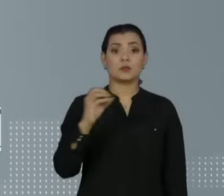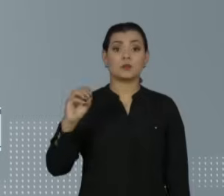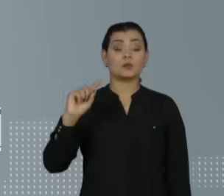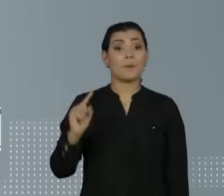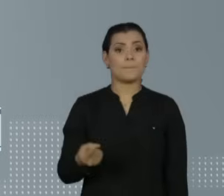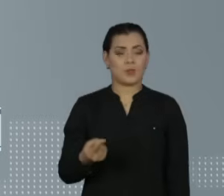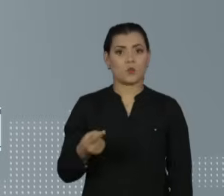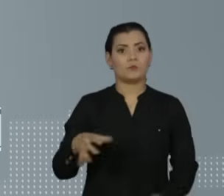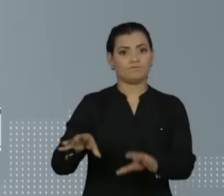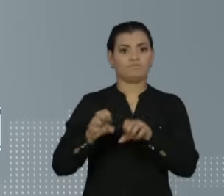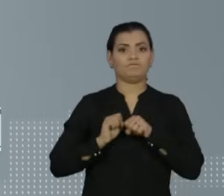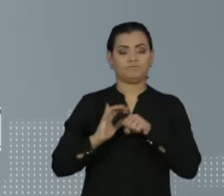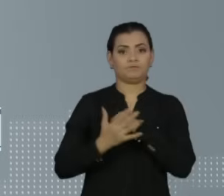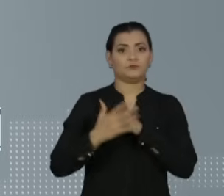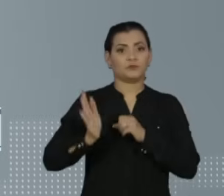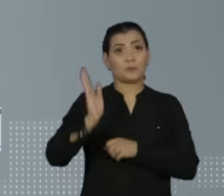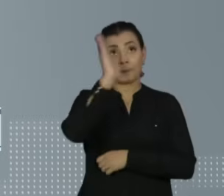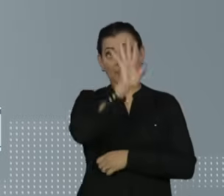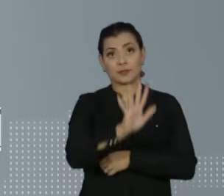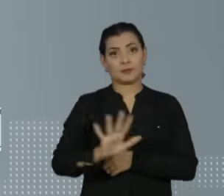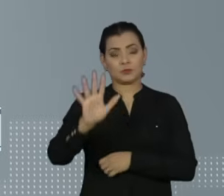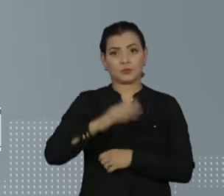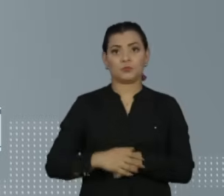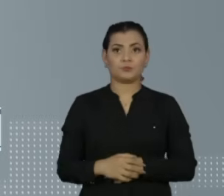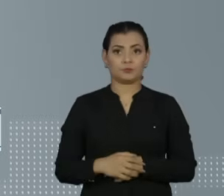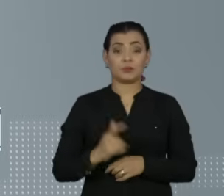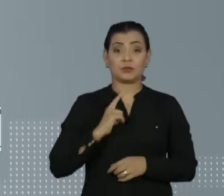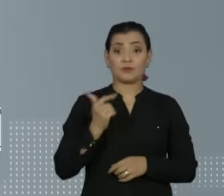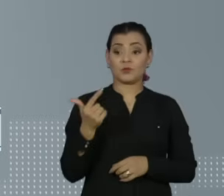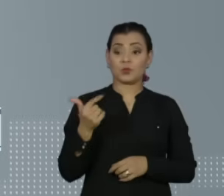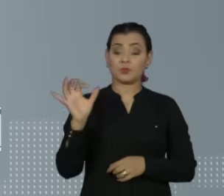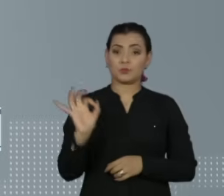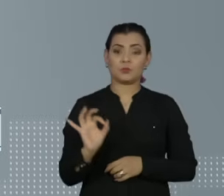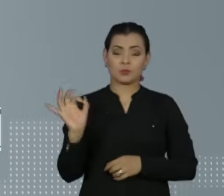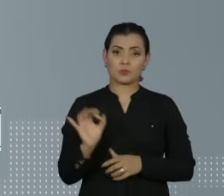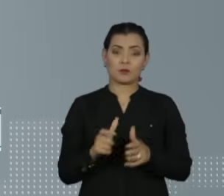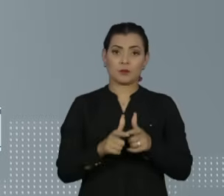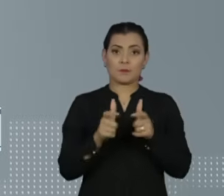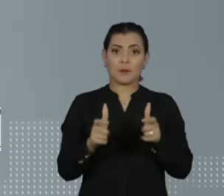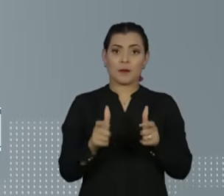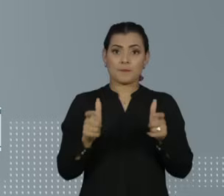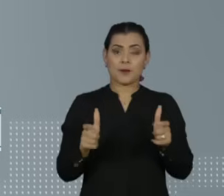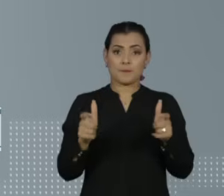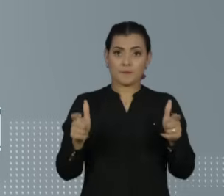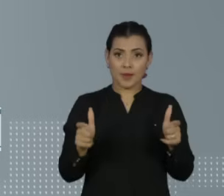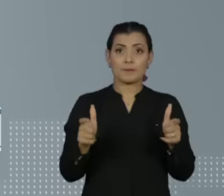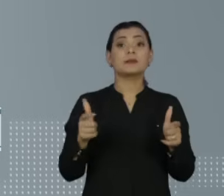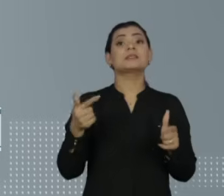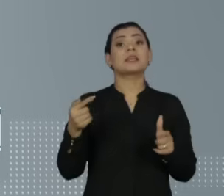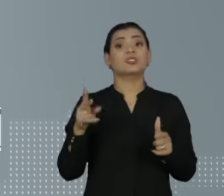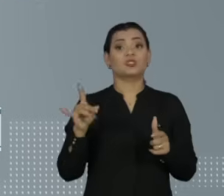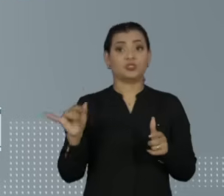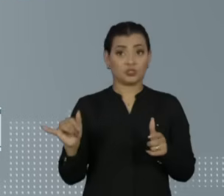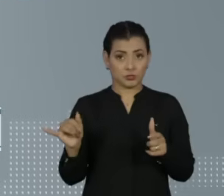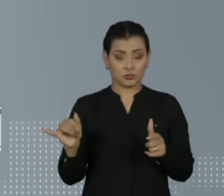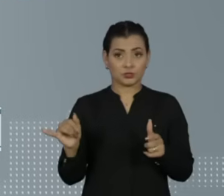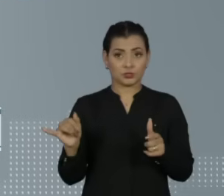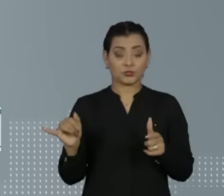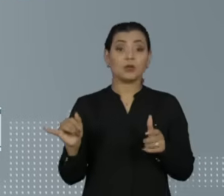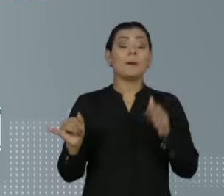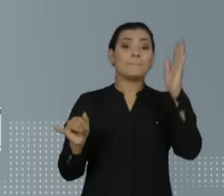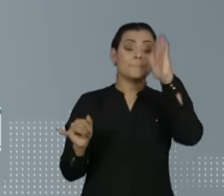4.400.000 casos confirmados no país, aumento de 12% na média dos últimos 7 dias. O